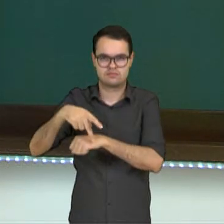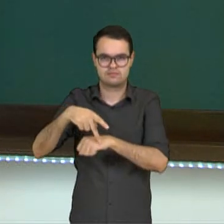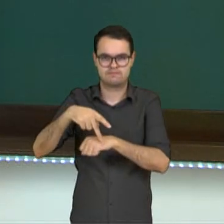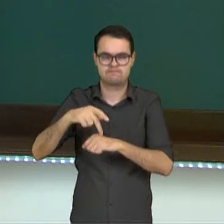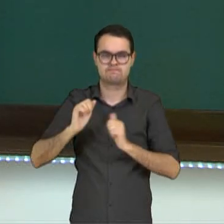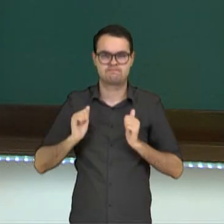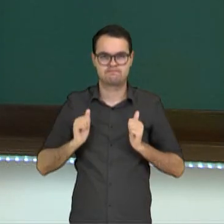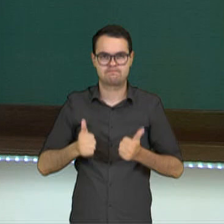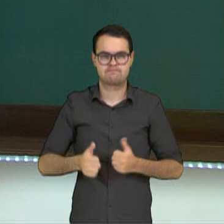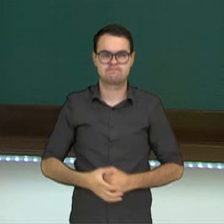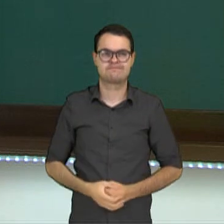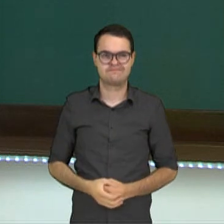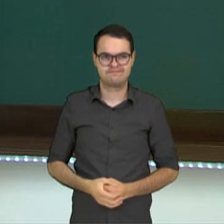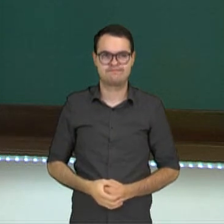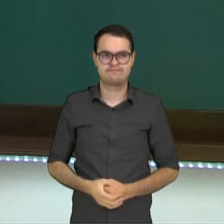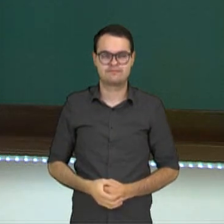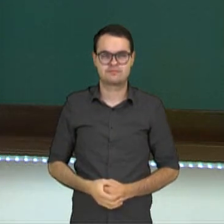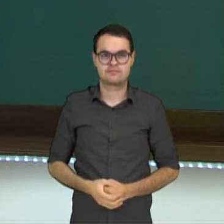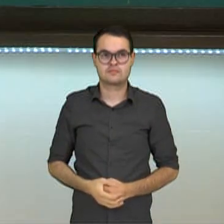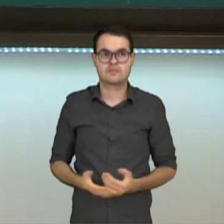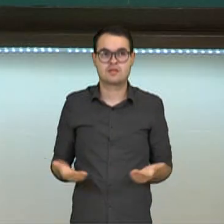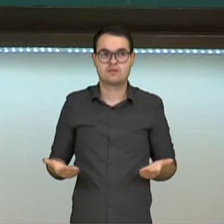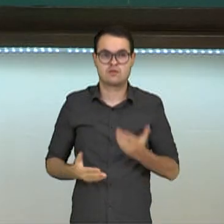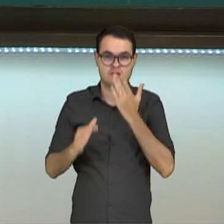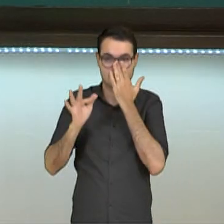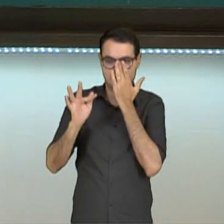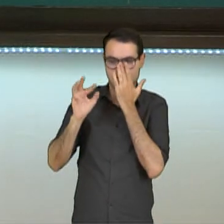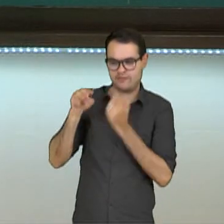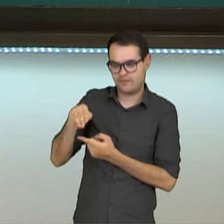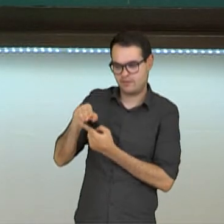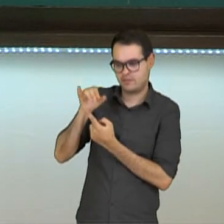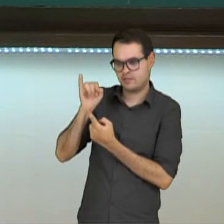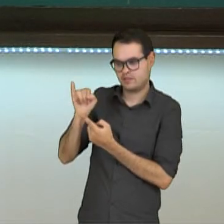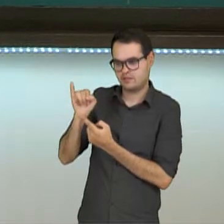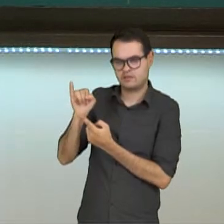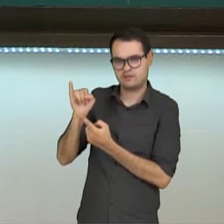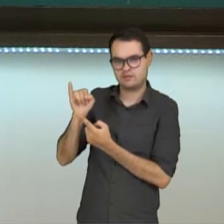nações. Então, vamos lá. FMI.